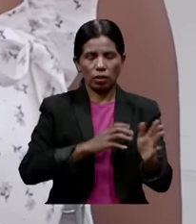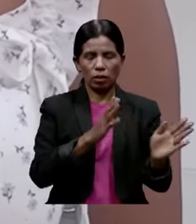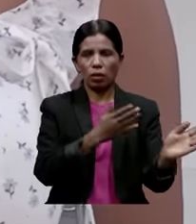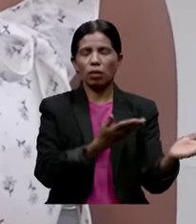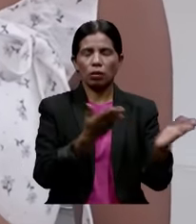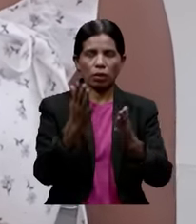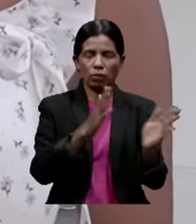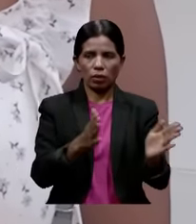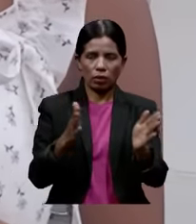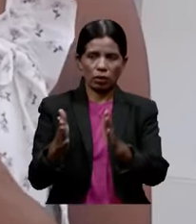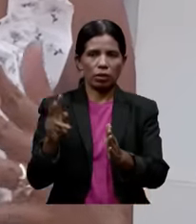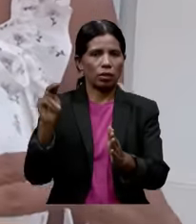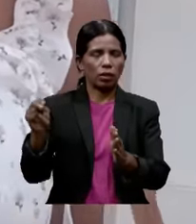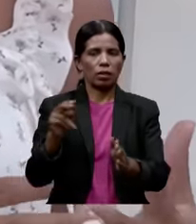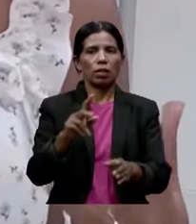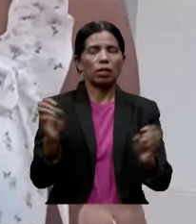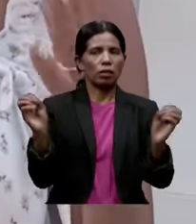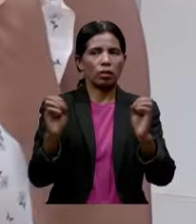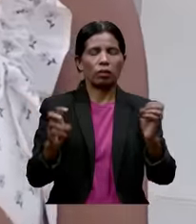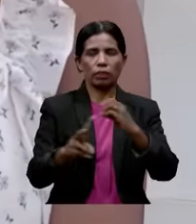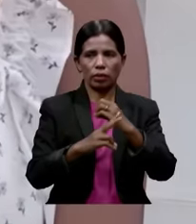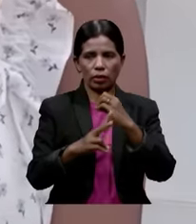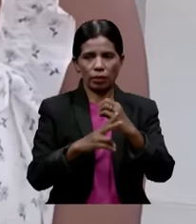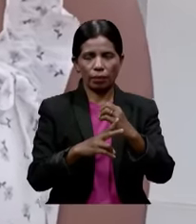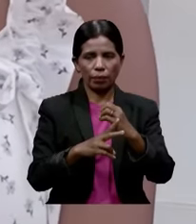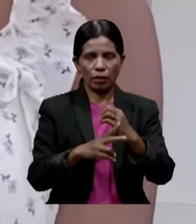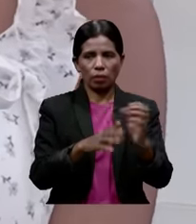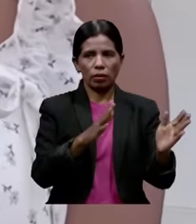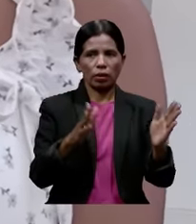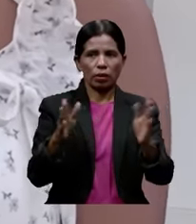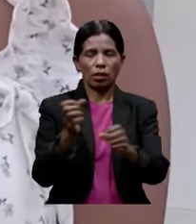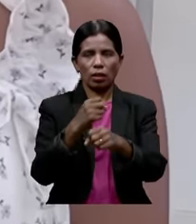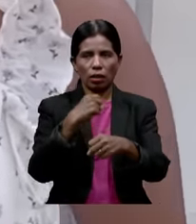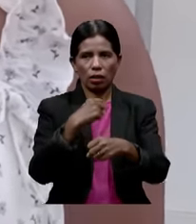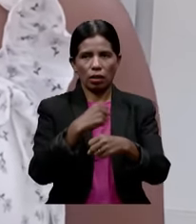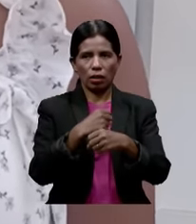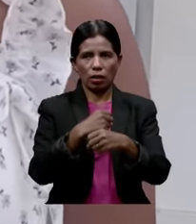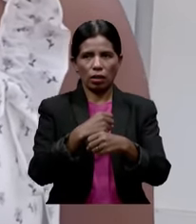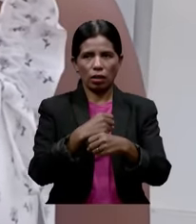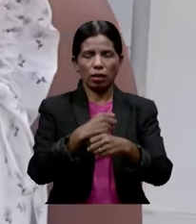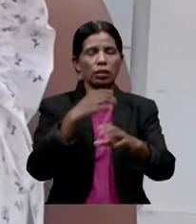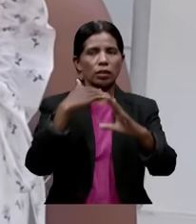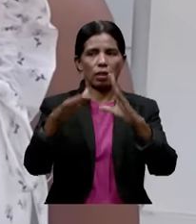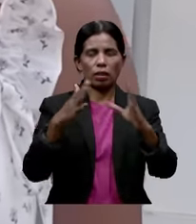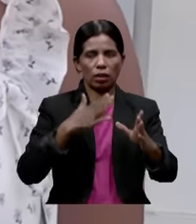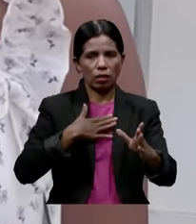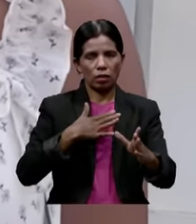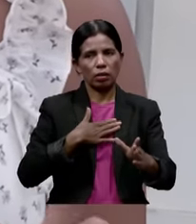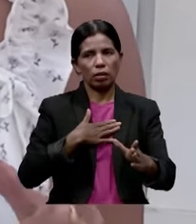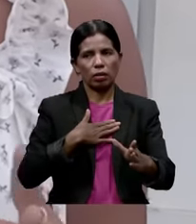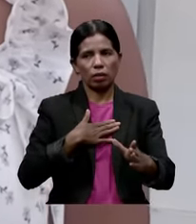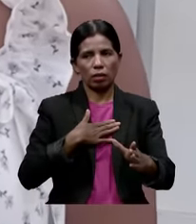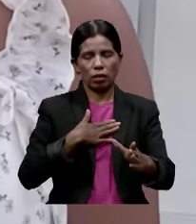nia la os proceso autor ba vítima be proceso autor ba ida ne bema que espalha ha unin ia